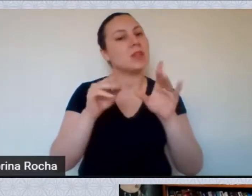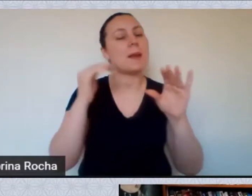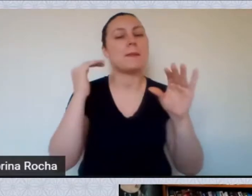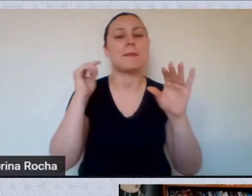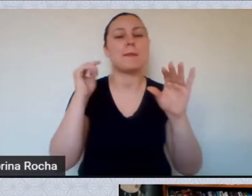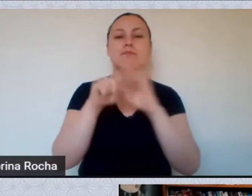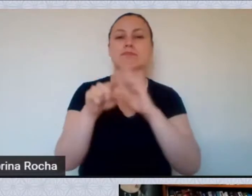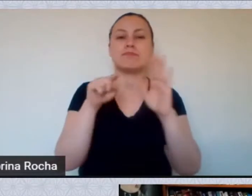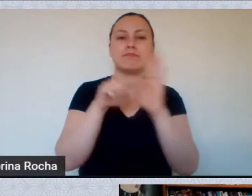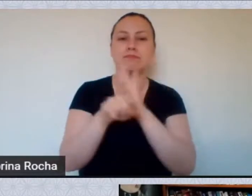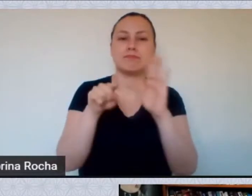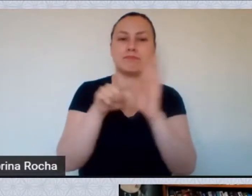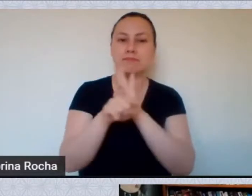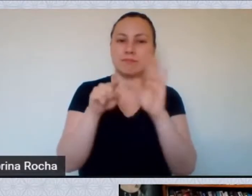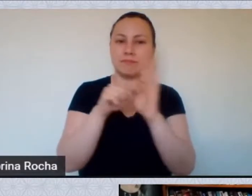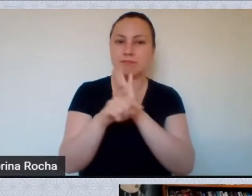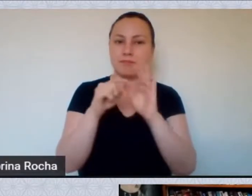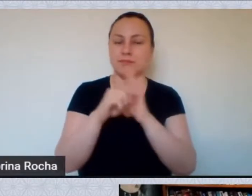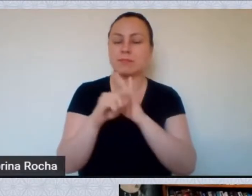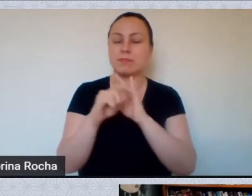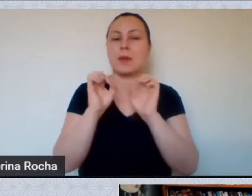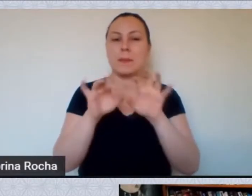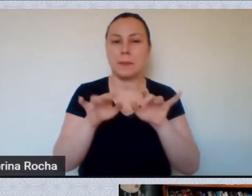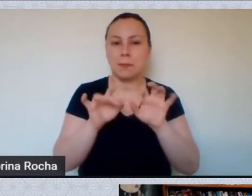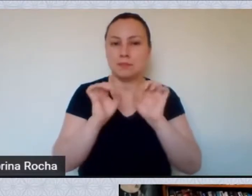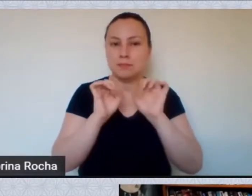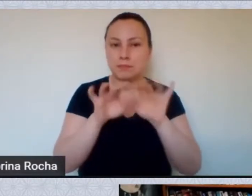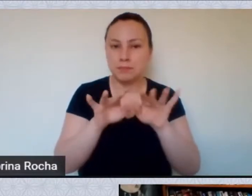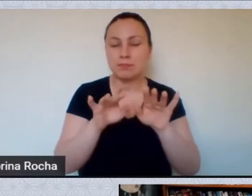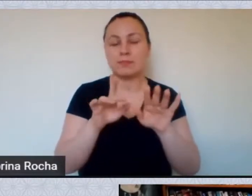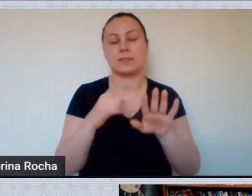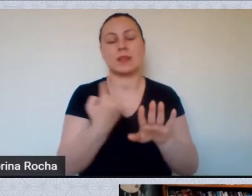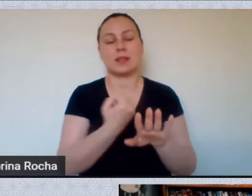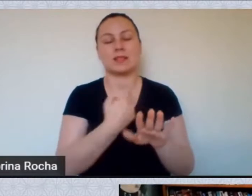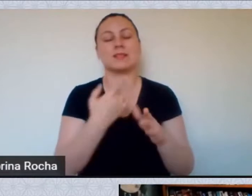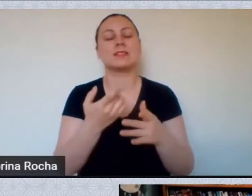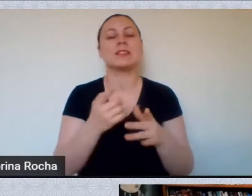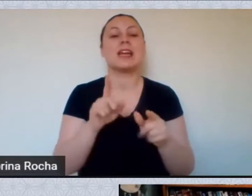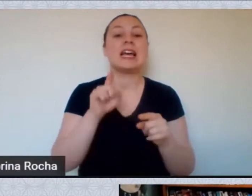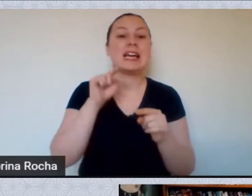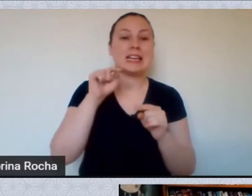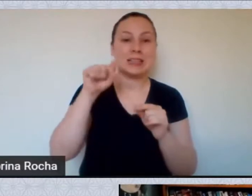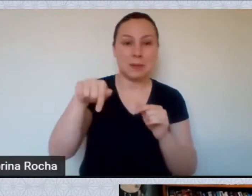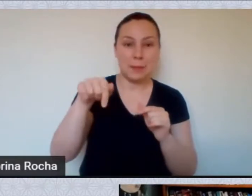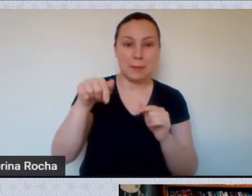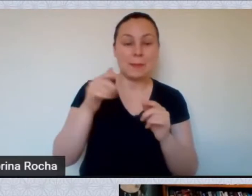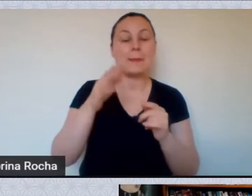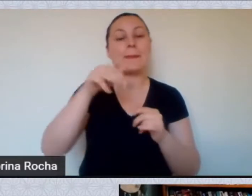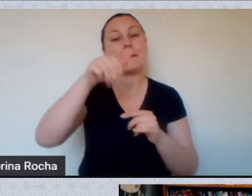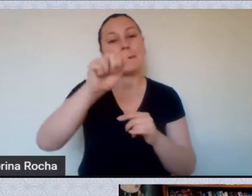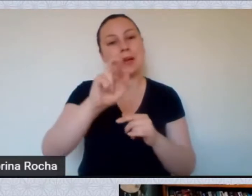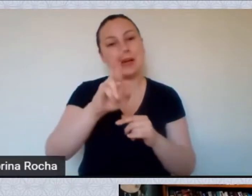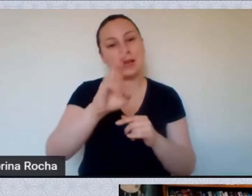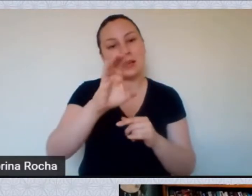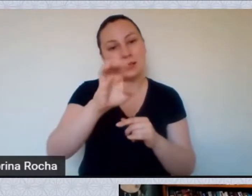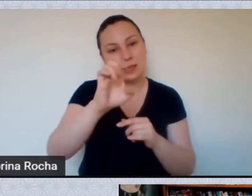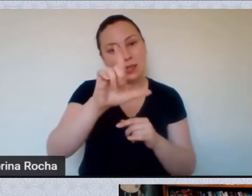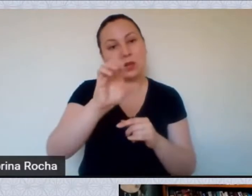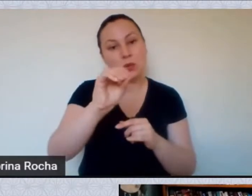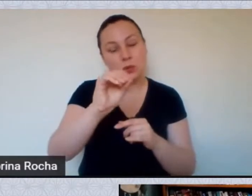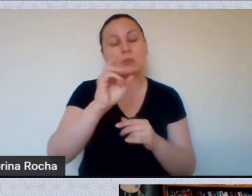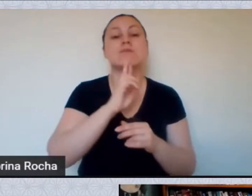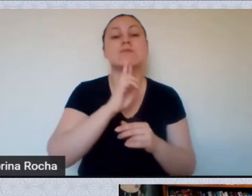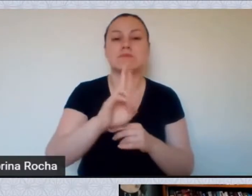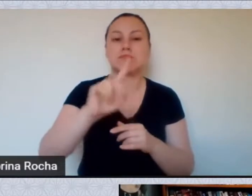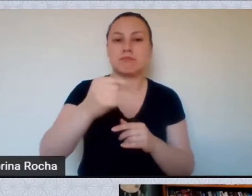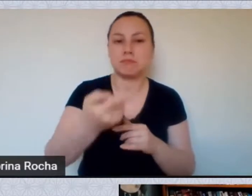comentários e suas perguntas para o Marcelo Gleiser, que no final responde a elas. A nossa produção, hoje com a Bia Starling,